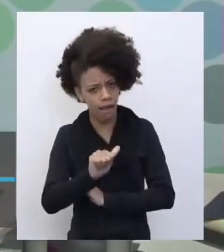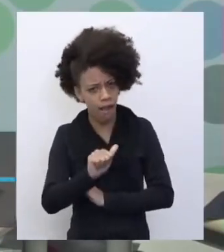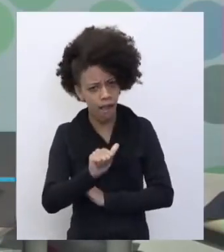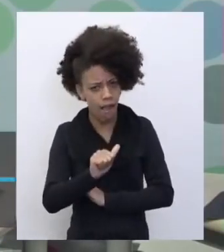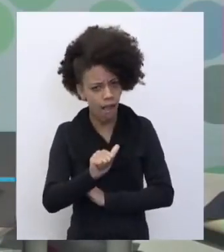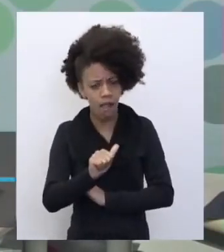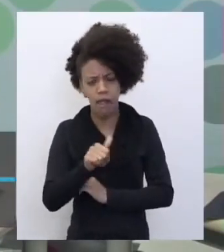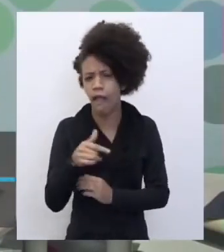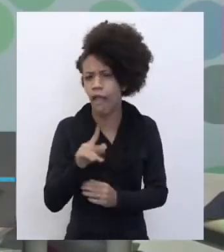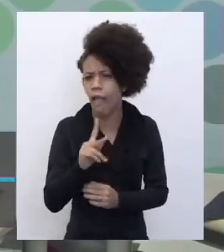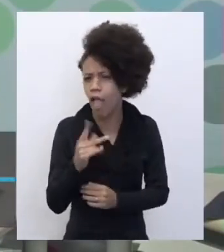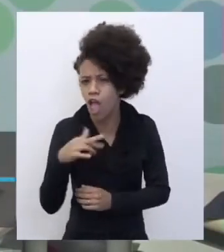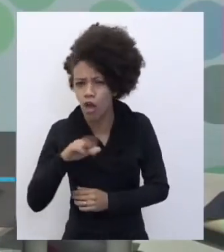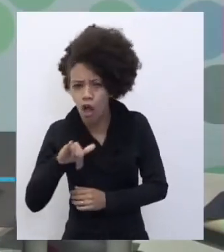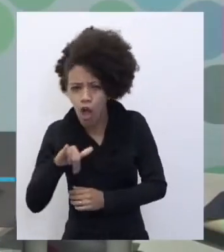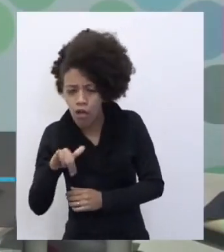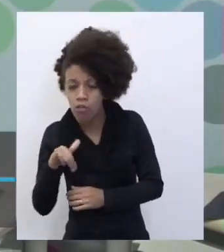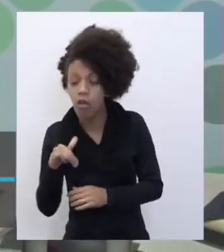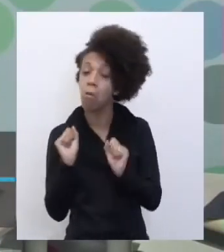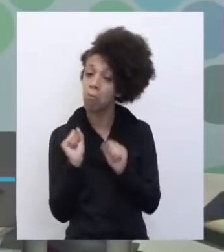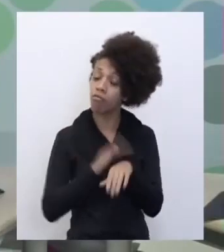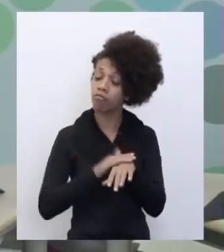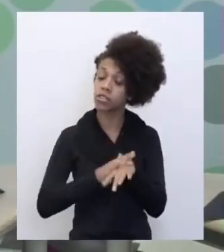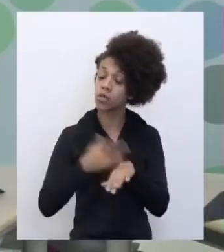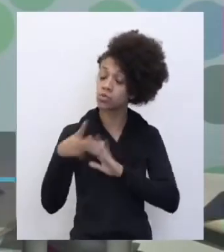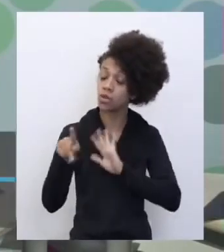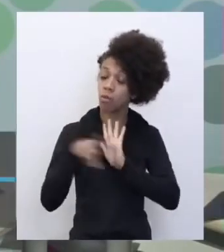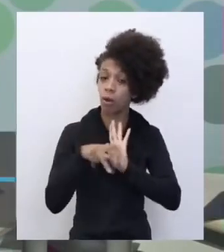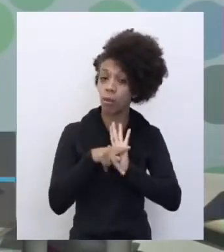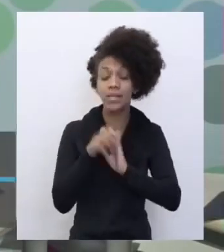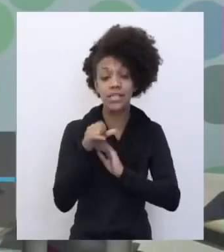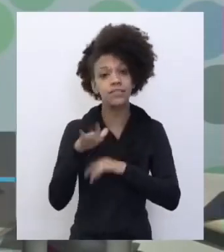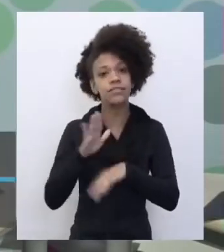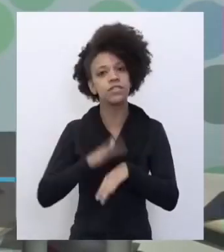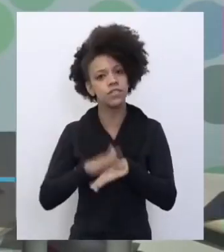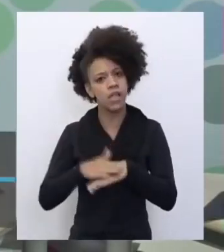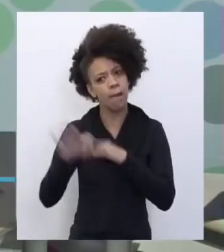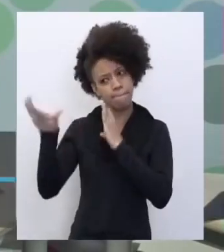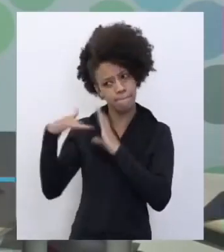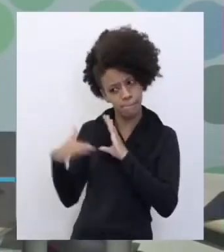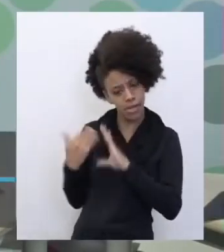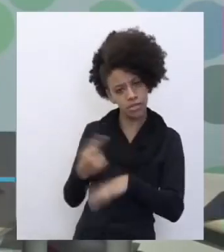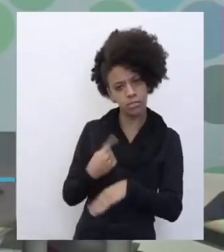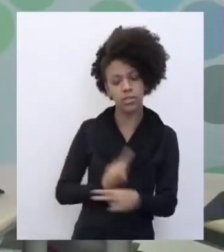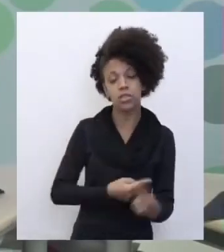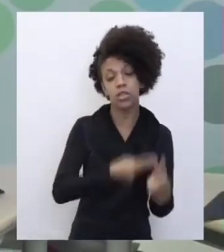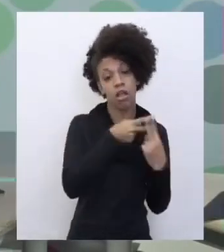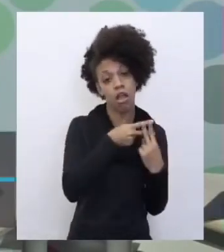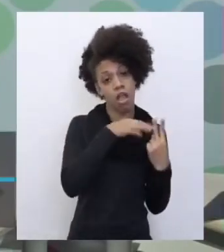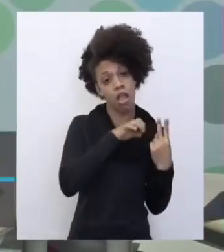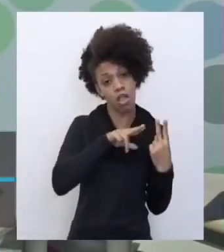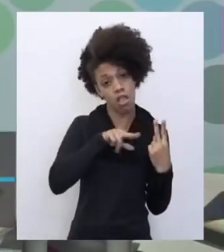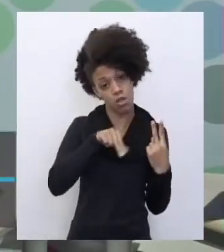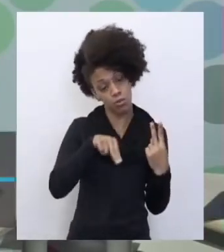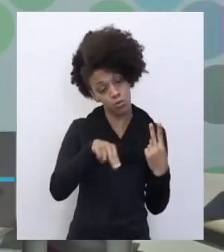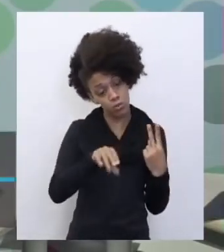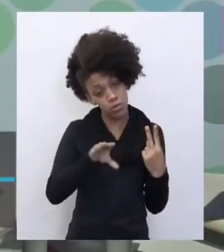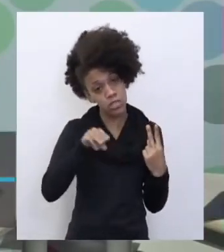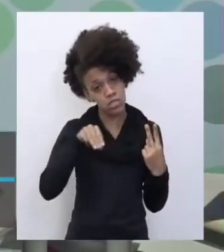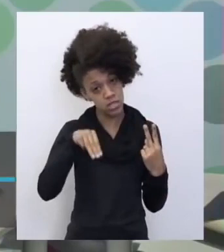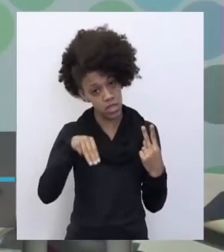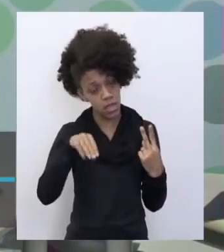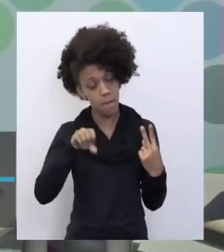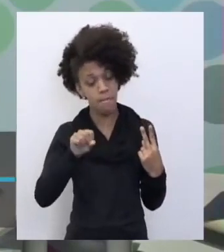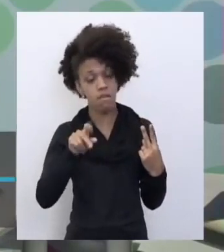super-heróis? Você pode fazer o seu. E se você fizer, turma, manda aqui para mim, tá? Pelo hashtag eu no CMSP. Grava